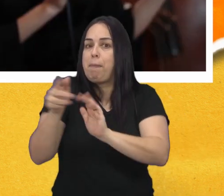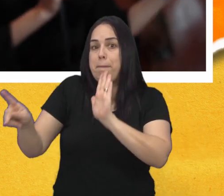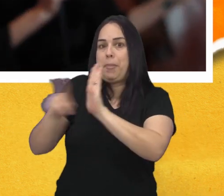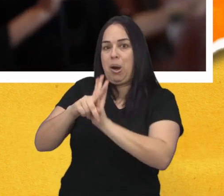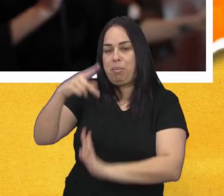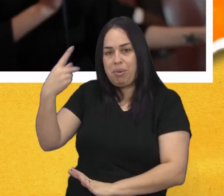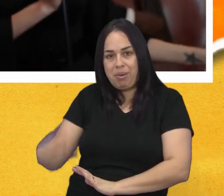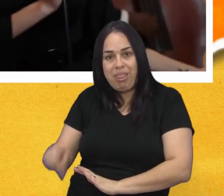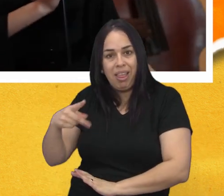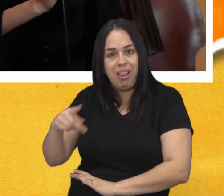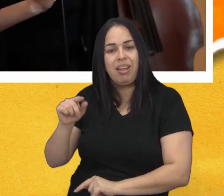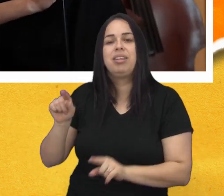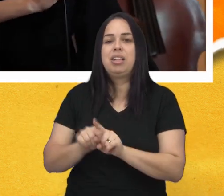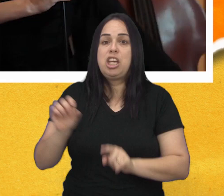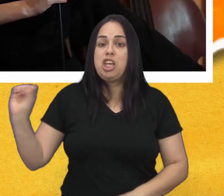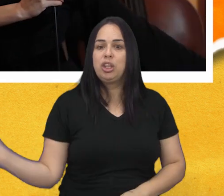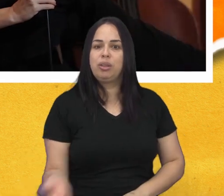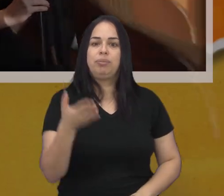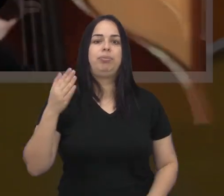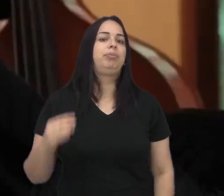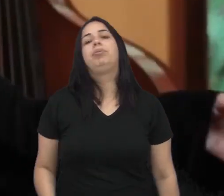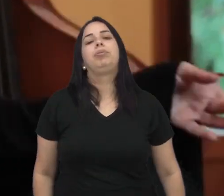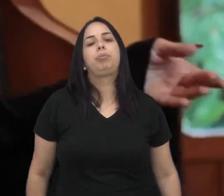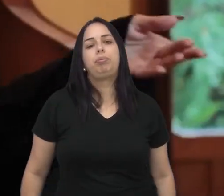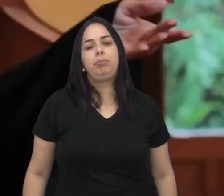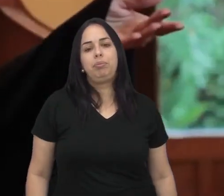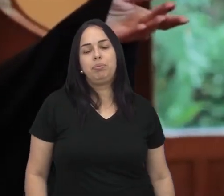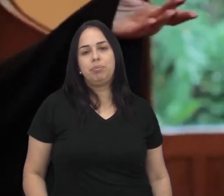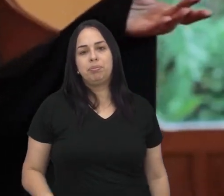conceito artístico pioneiro e inovador.